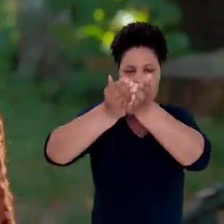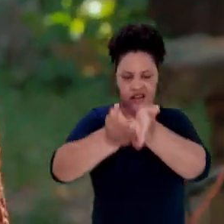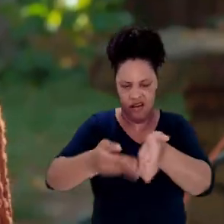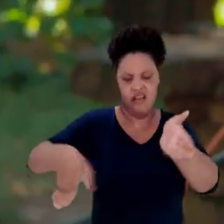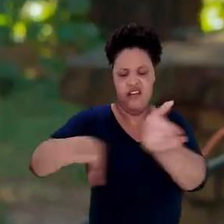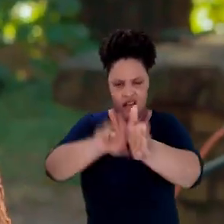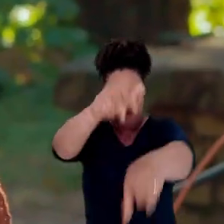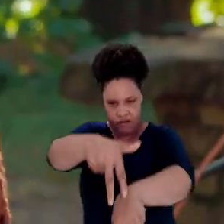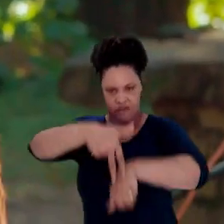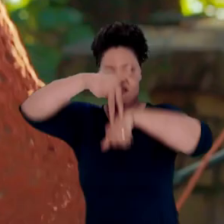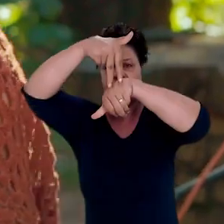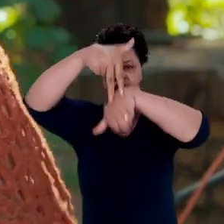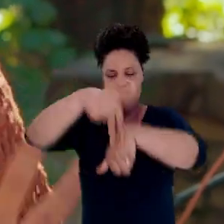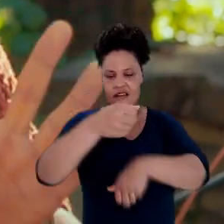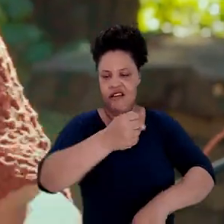combater.